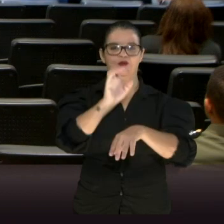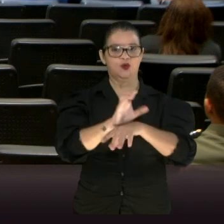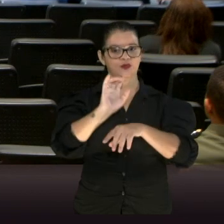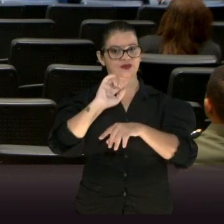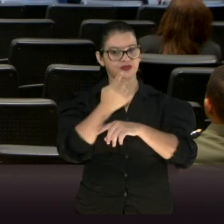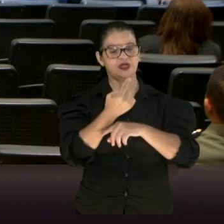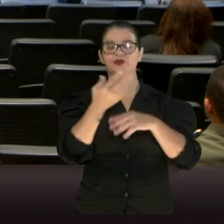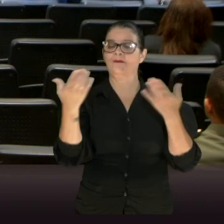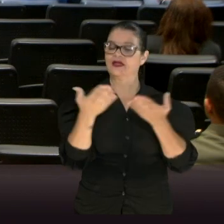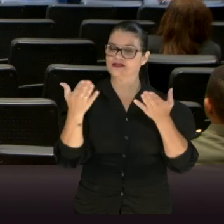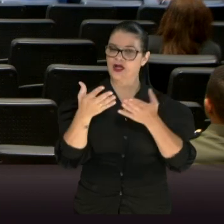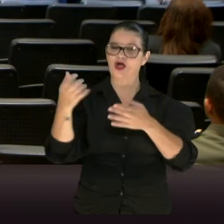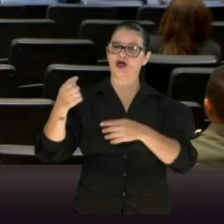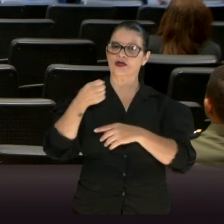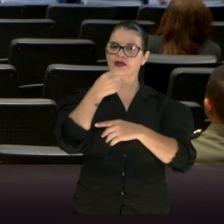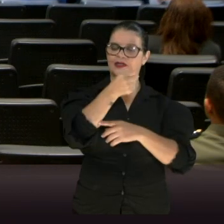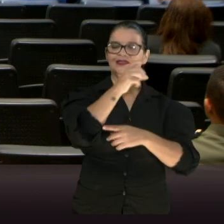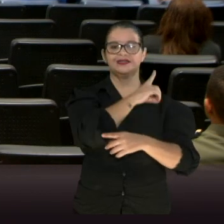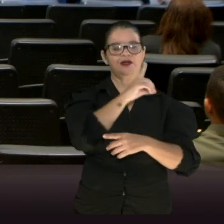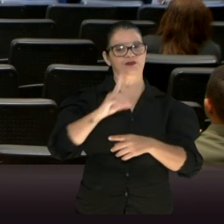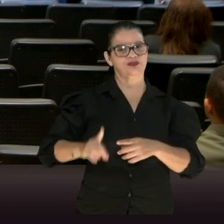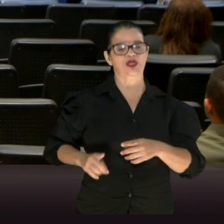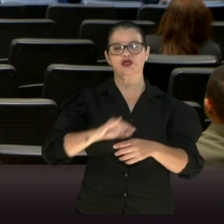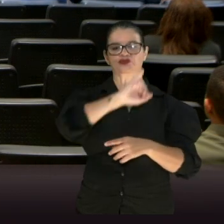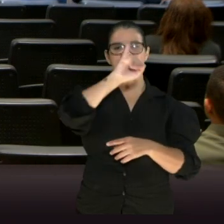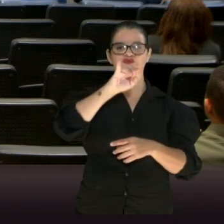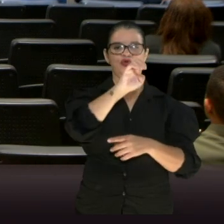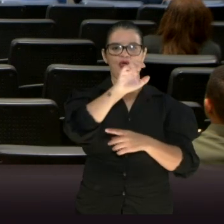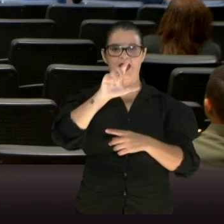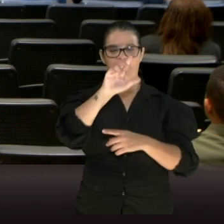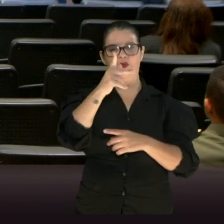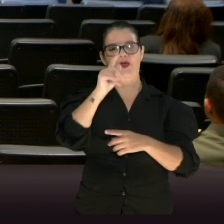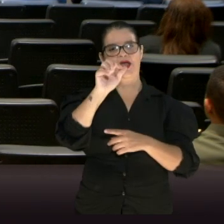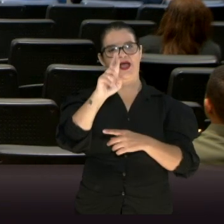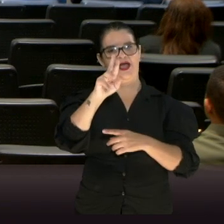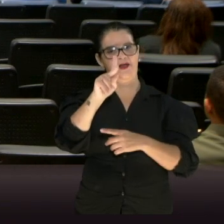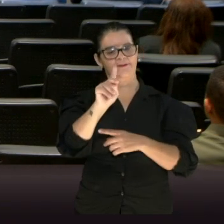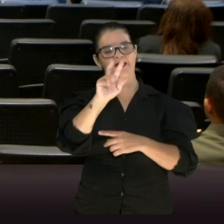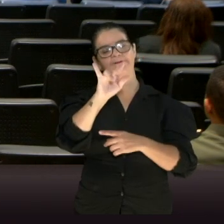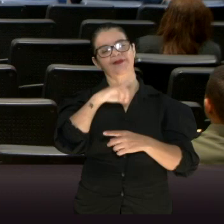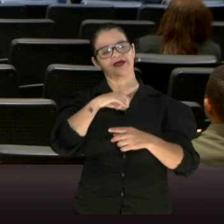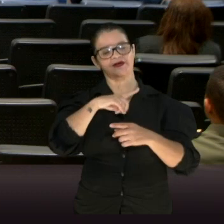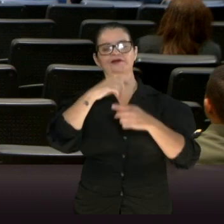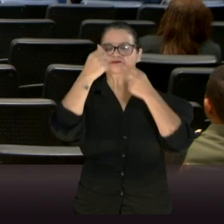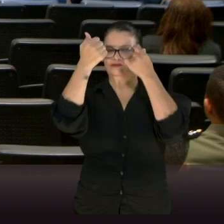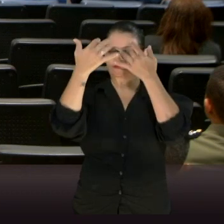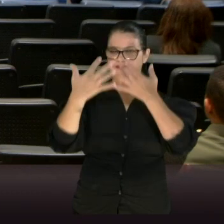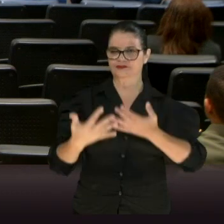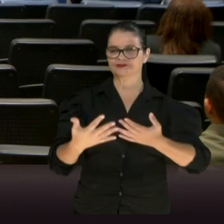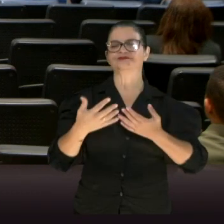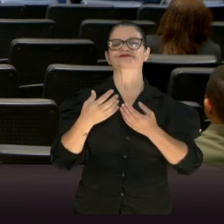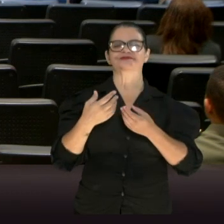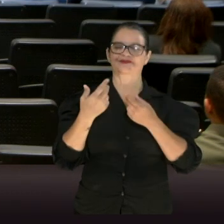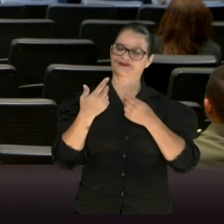eu concedo a palavra ao deputado Joel da Harpa para proferir seu pronunciamento.